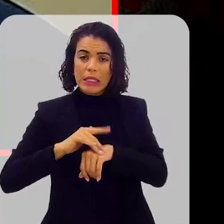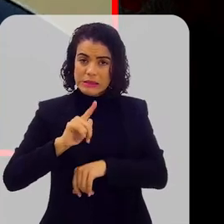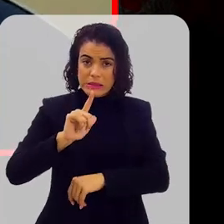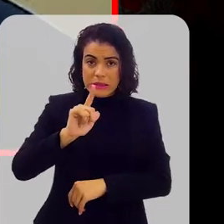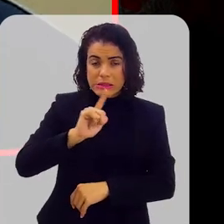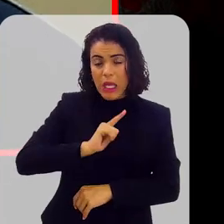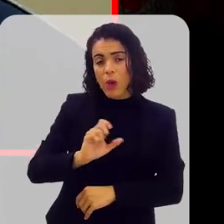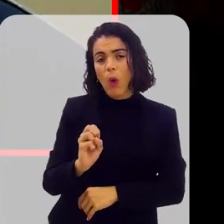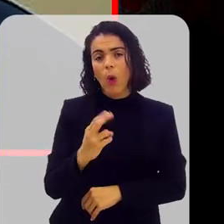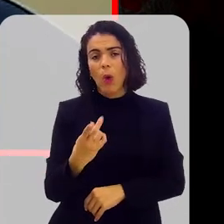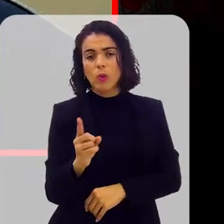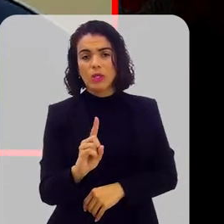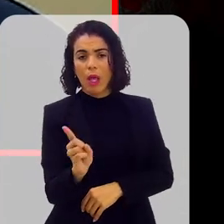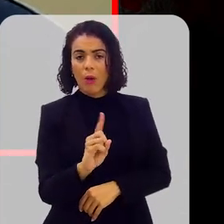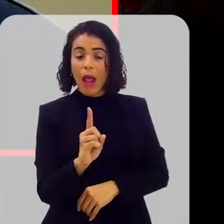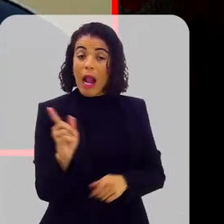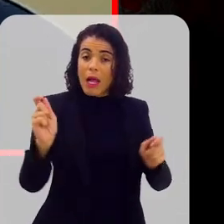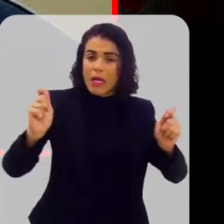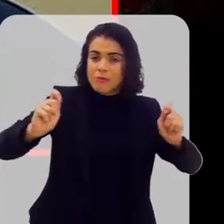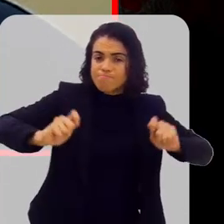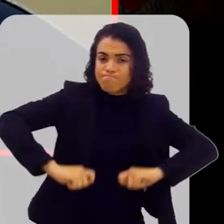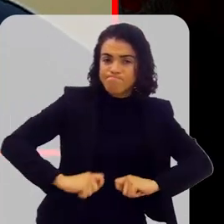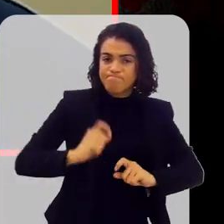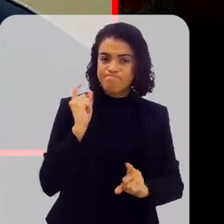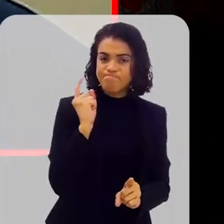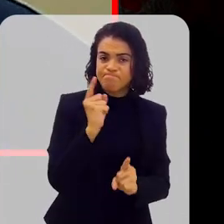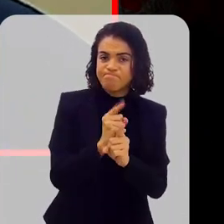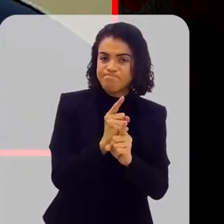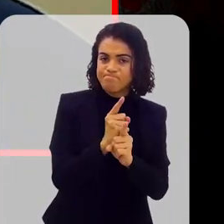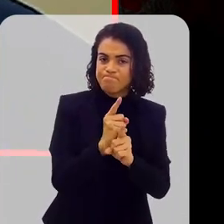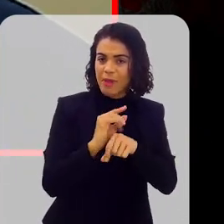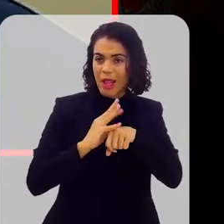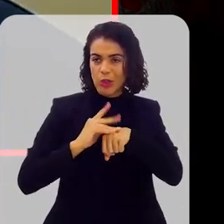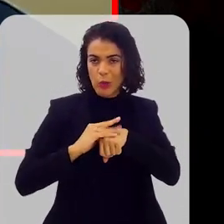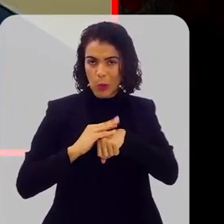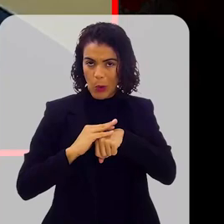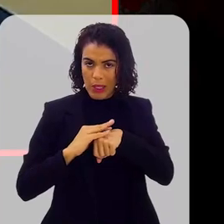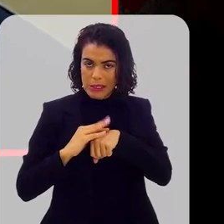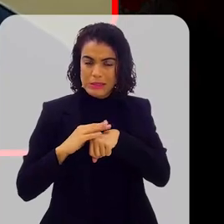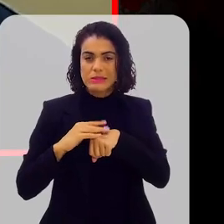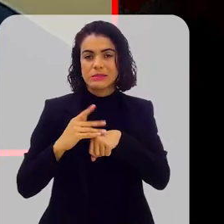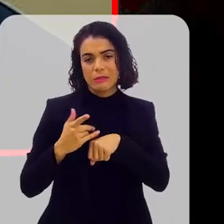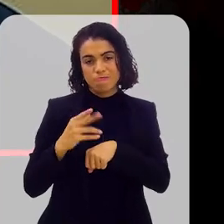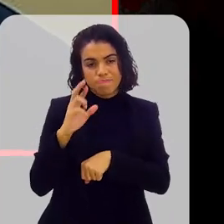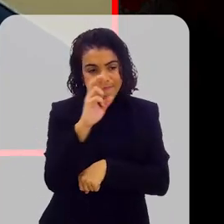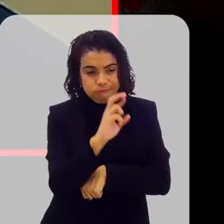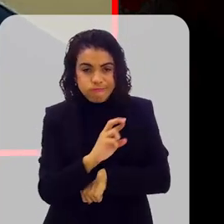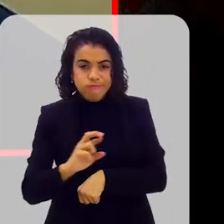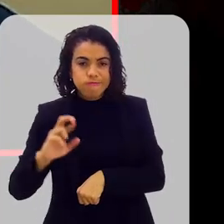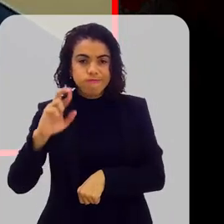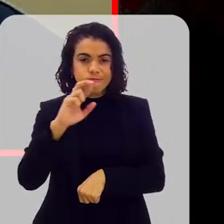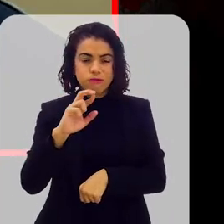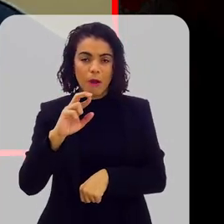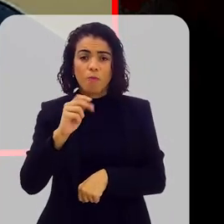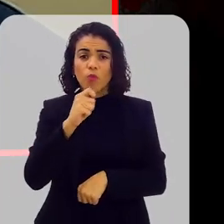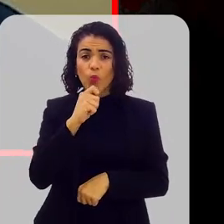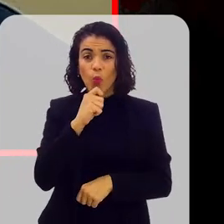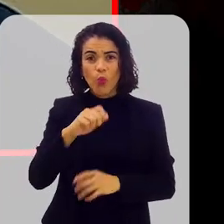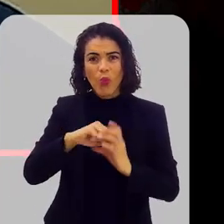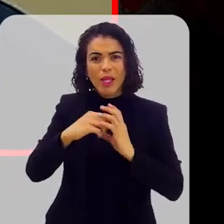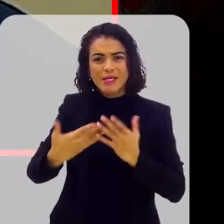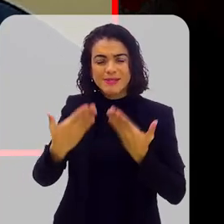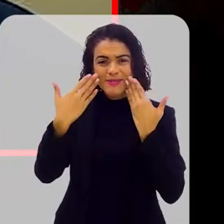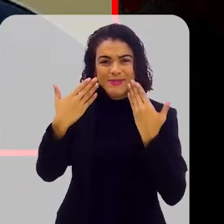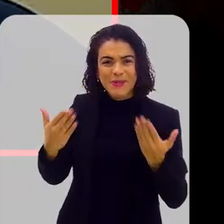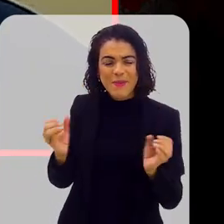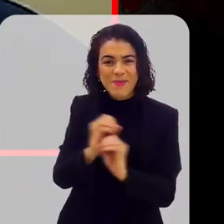avançada, mas é um exame que permite um diagnóstico. Seja Sim. no cenário de rastreamento sem